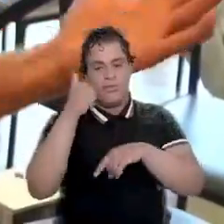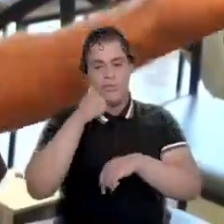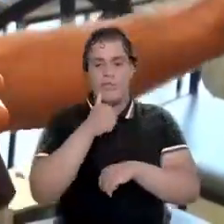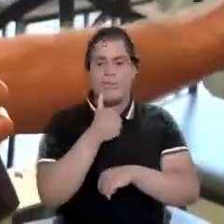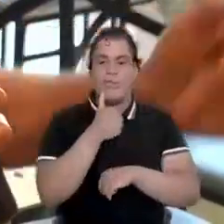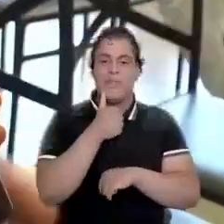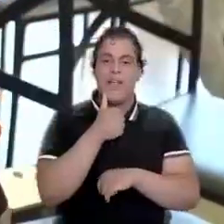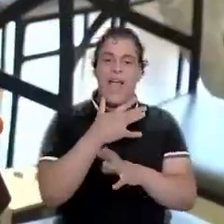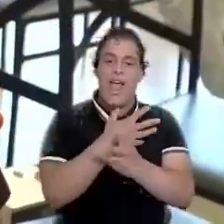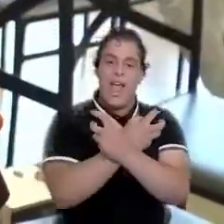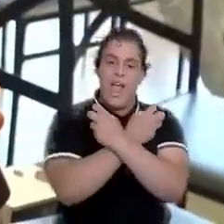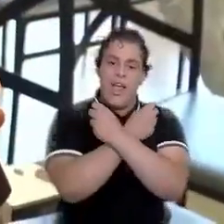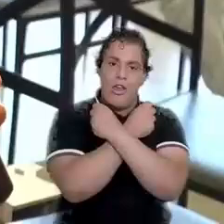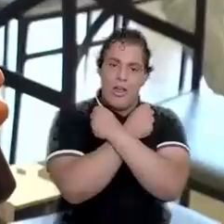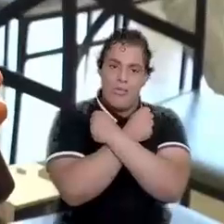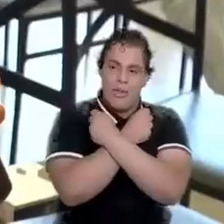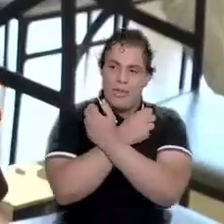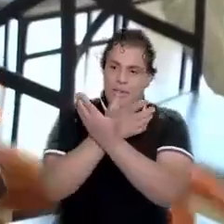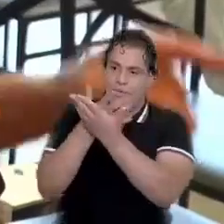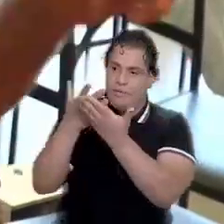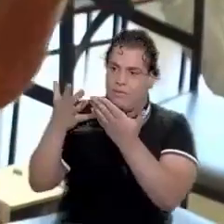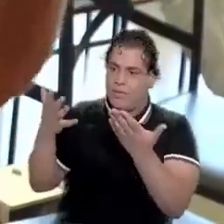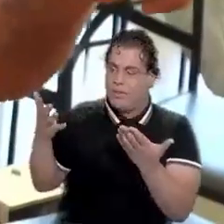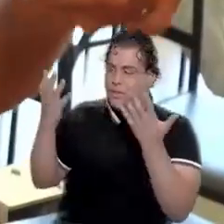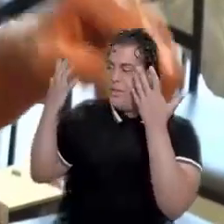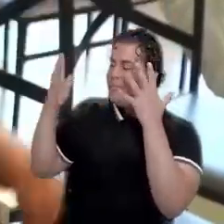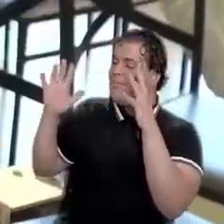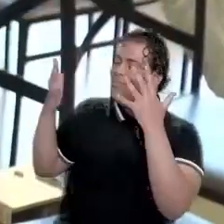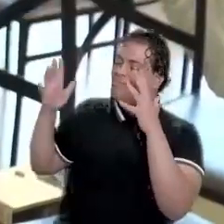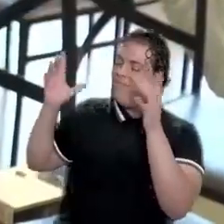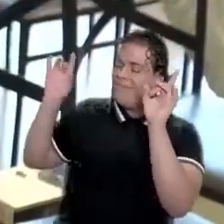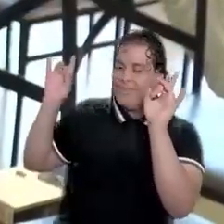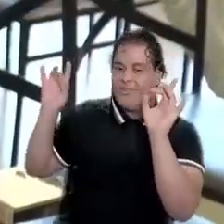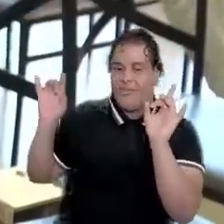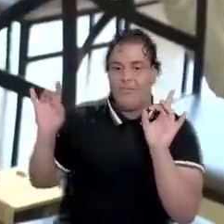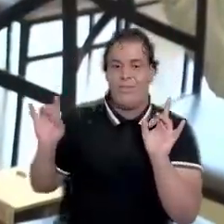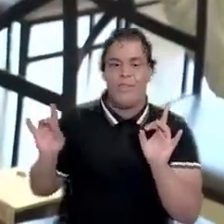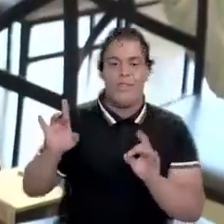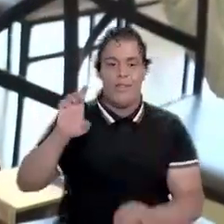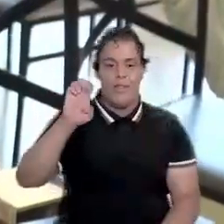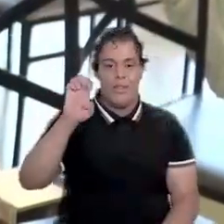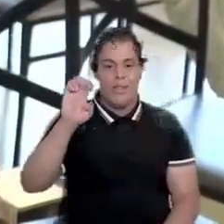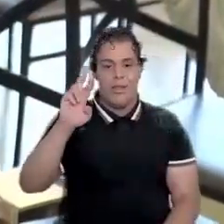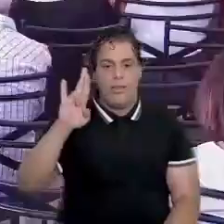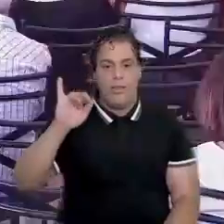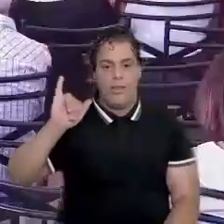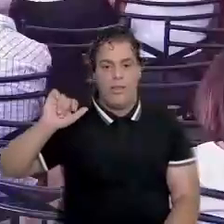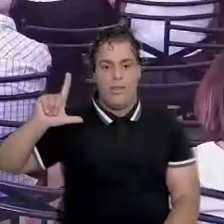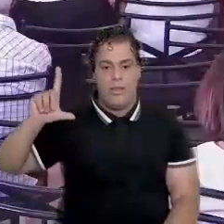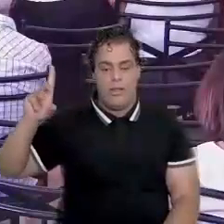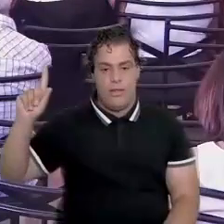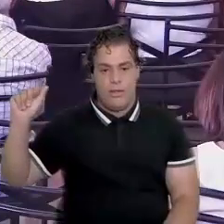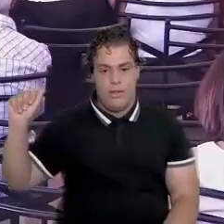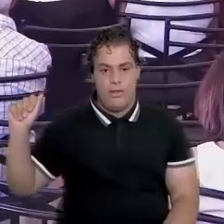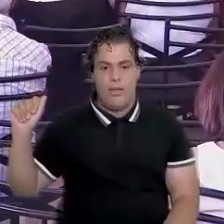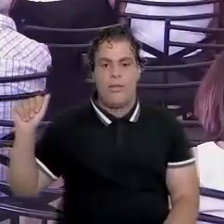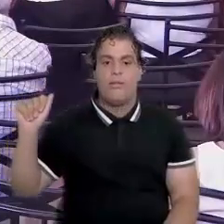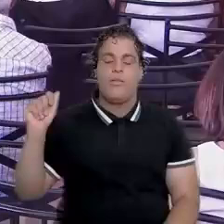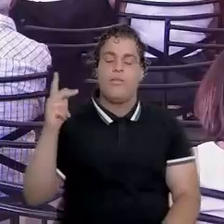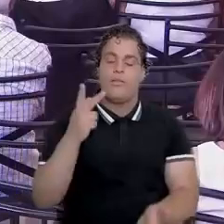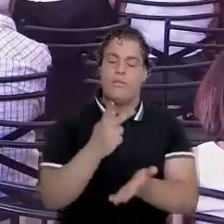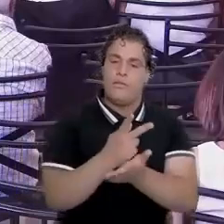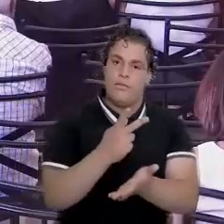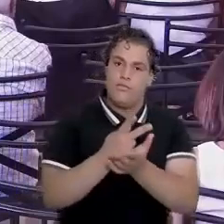né, abraçar vocês e parabenizá-las, especialmente a Erilda, que entre nós continua